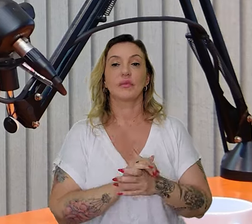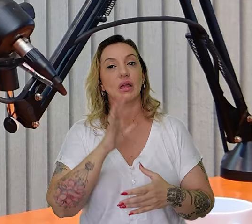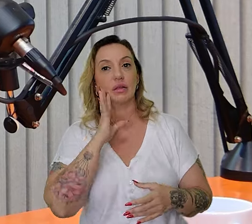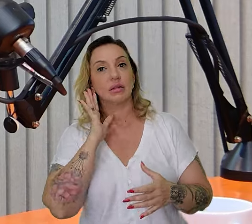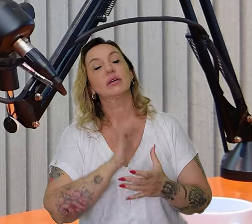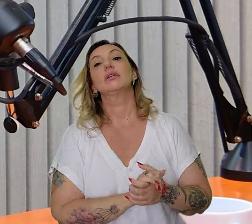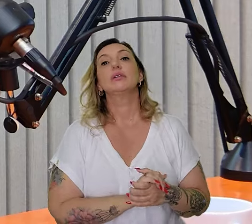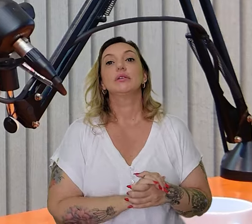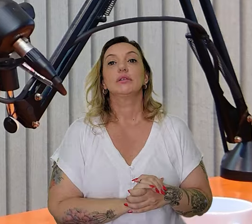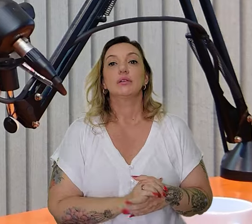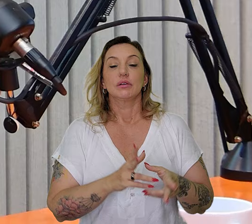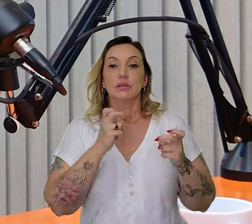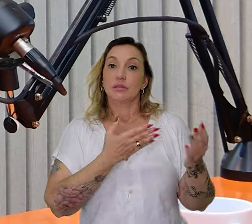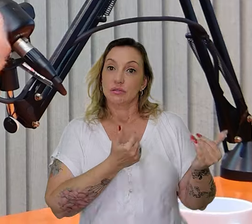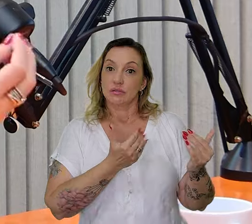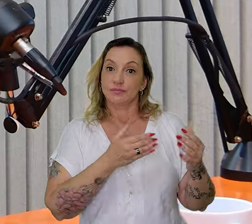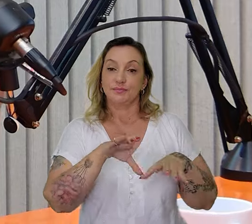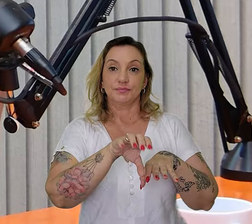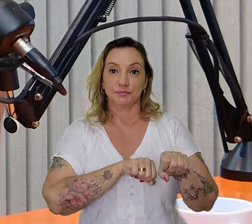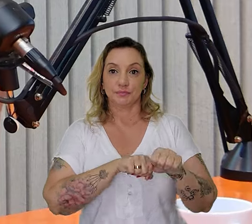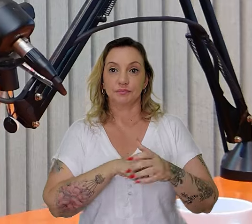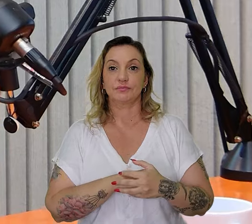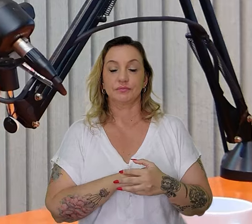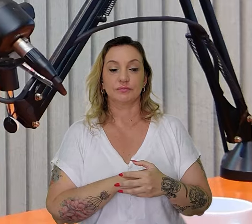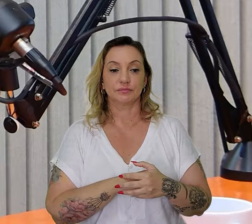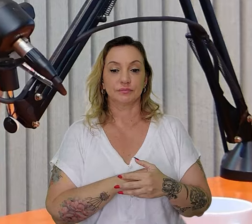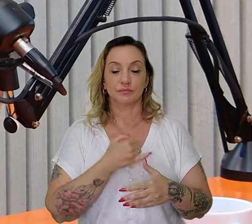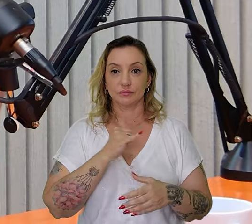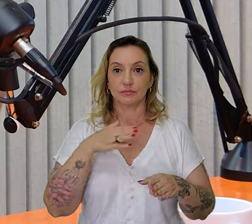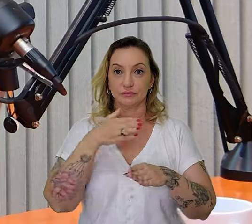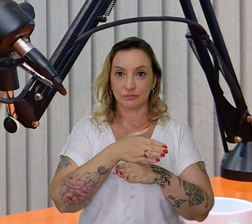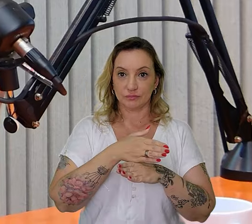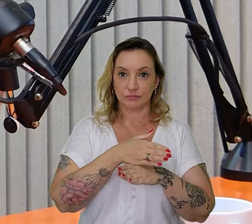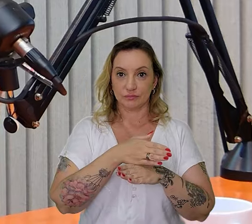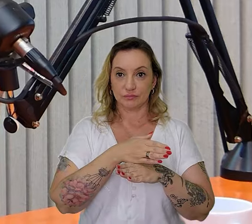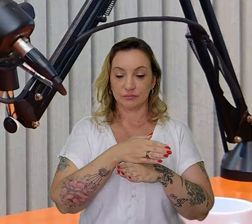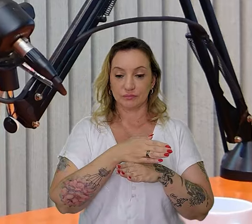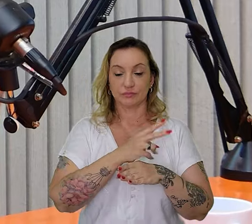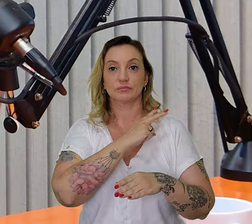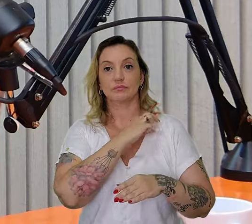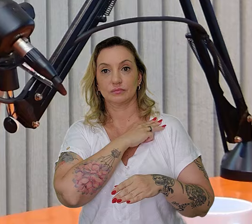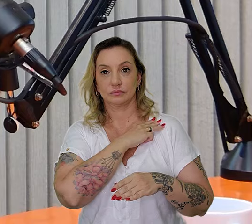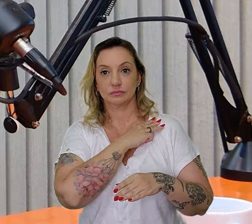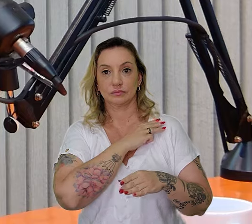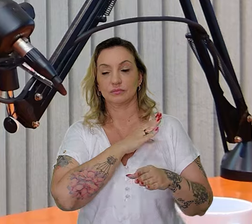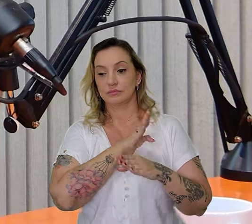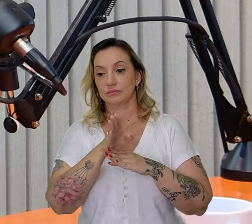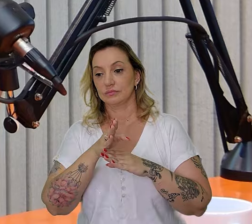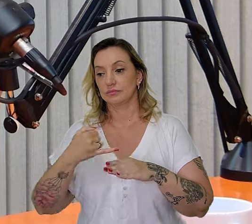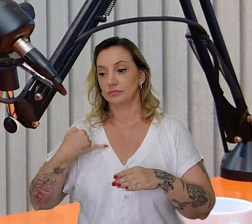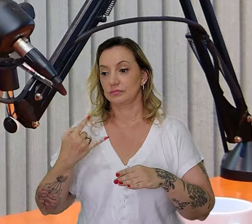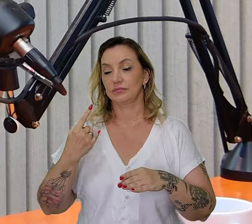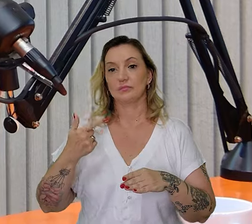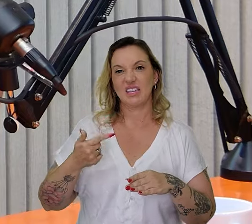jovem formado se ele entra se sai do médio e entra ele entra com 17 para 18 ele se forma 19 para